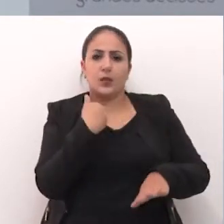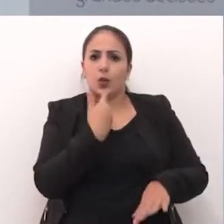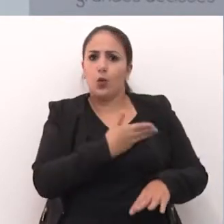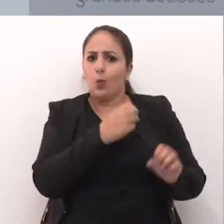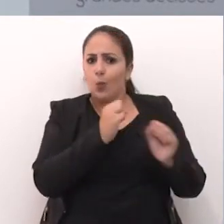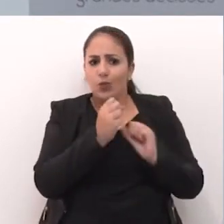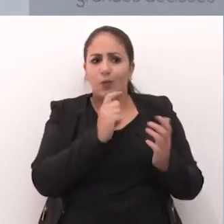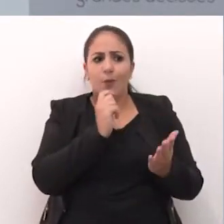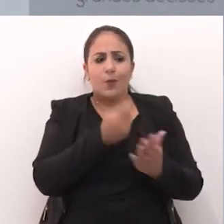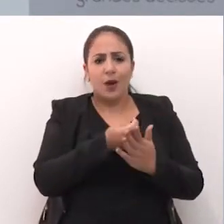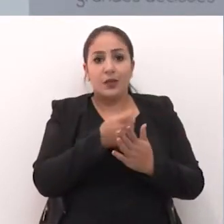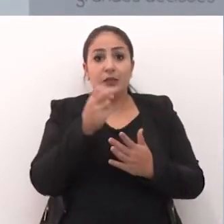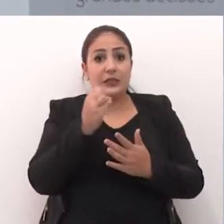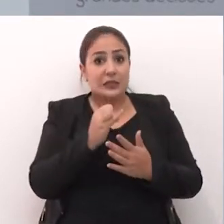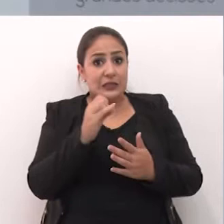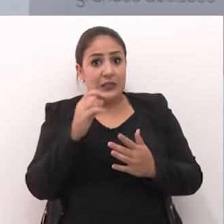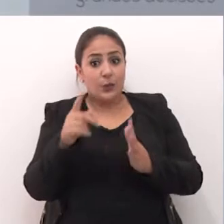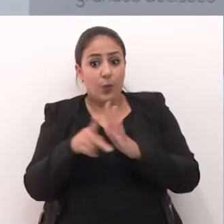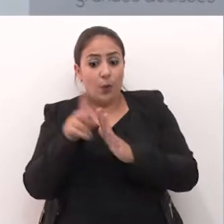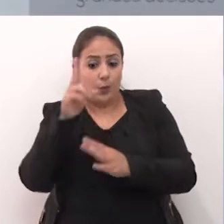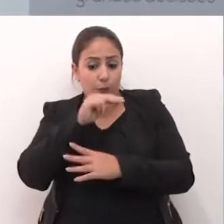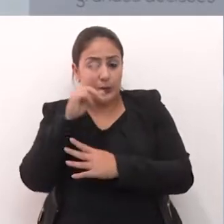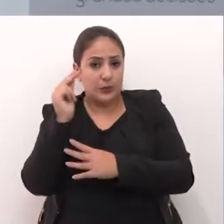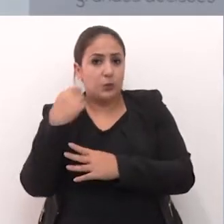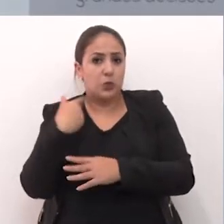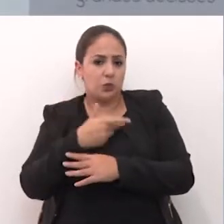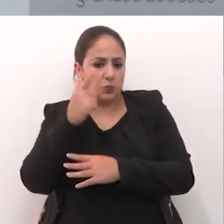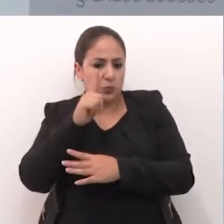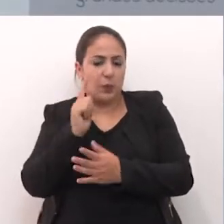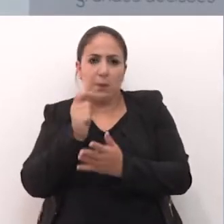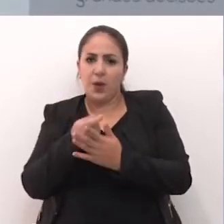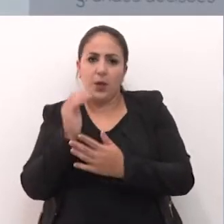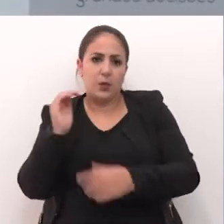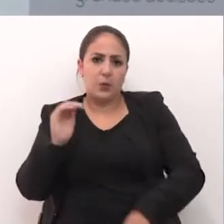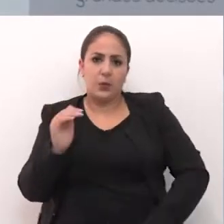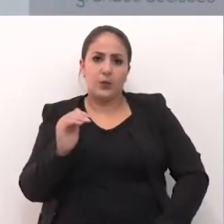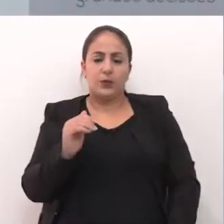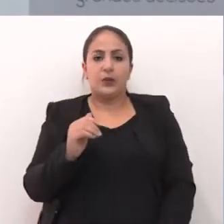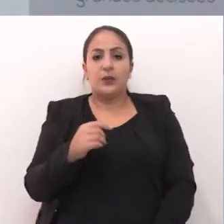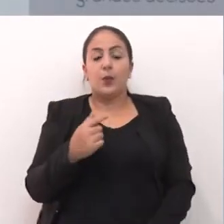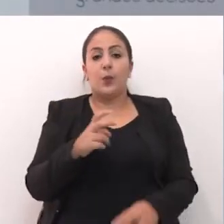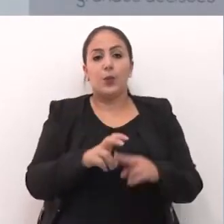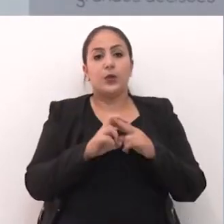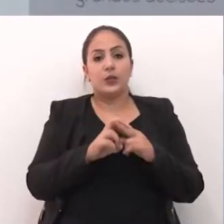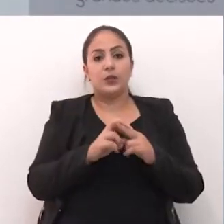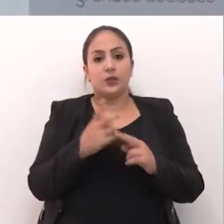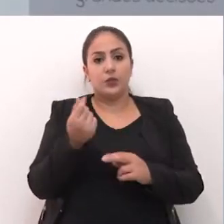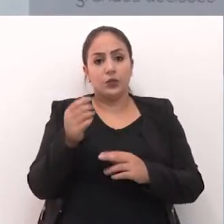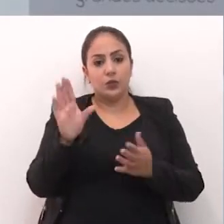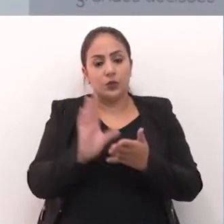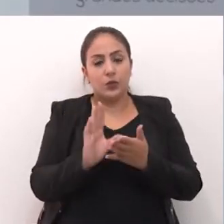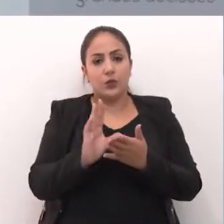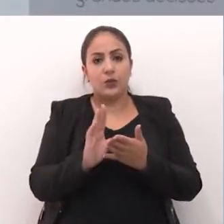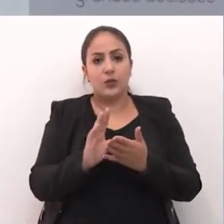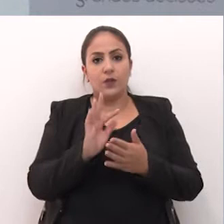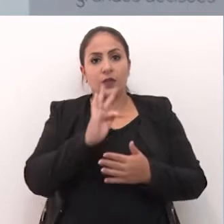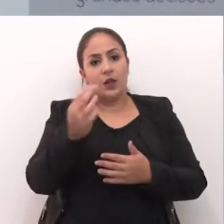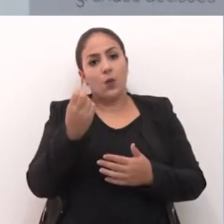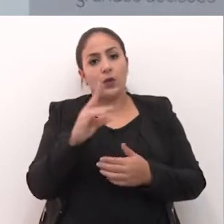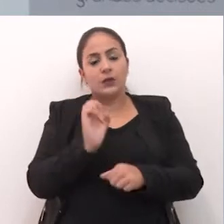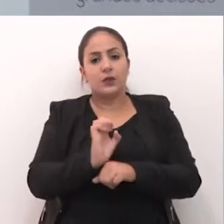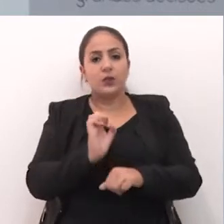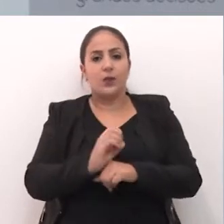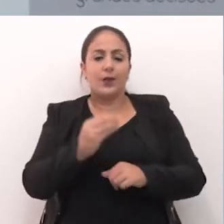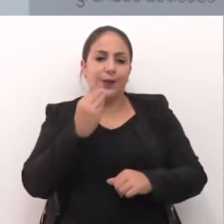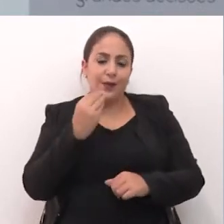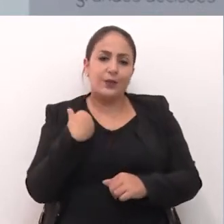poderíamos ter pago caso os recursos estivessem no município. Nós quase que gerimos a máquina municipal tão somente com recursos oriundos de outras fontes, federais,